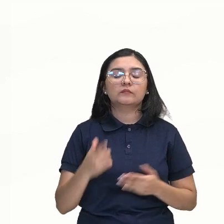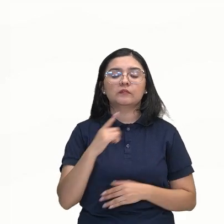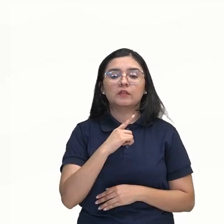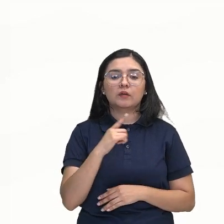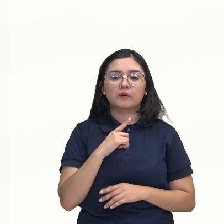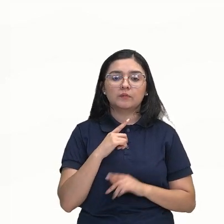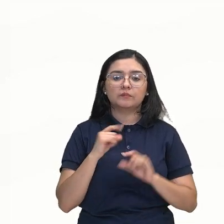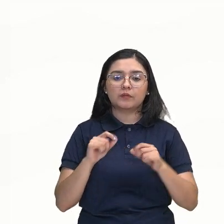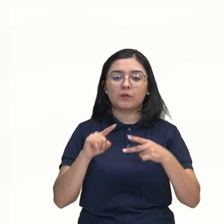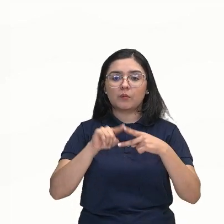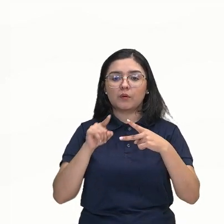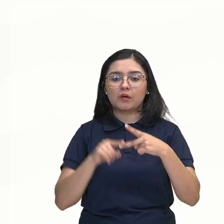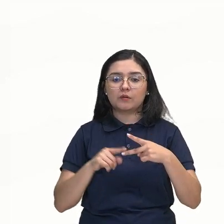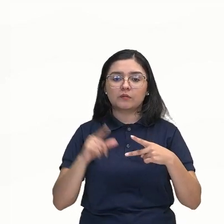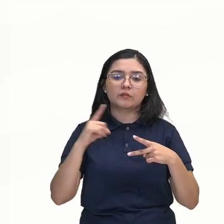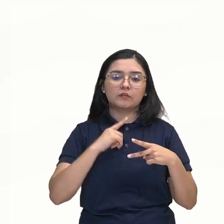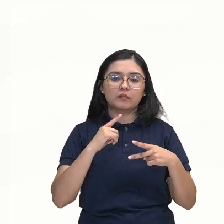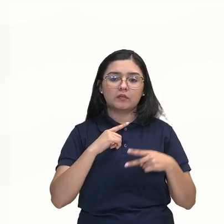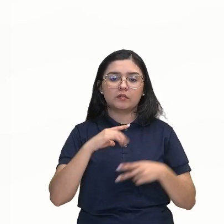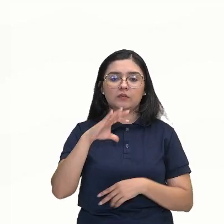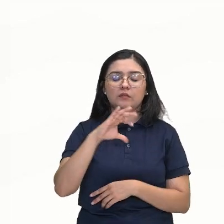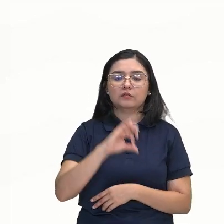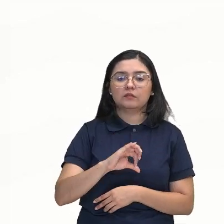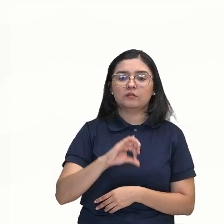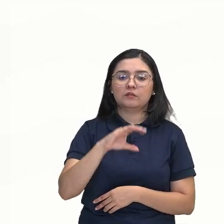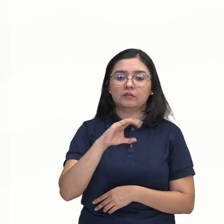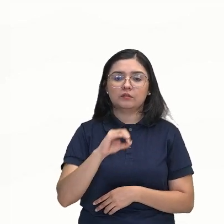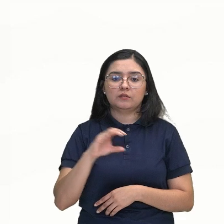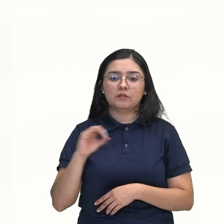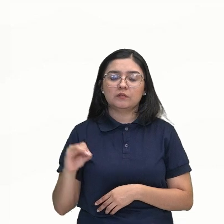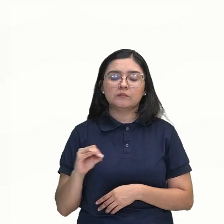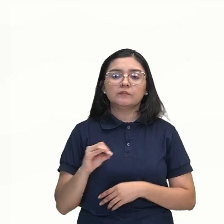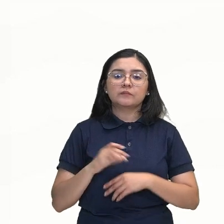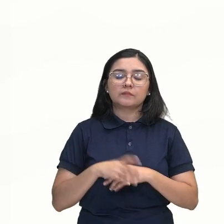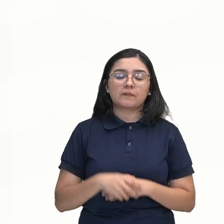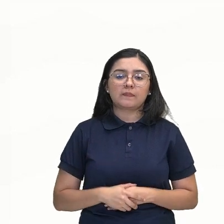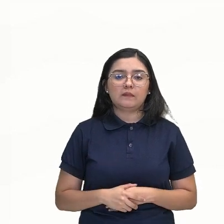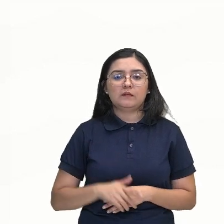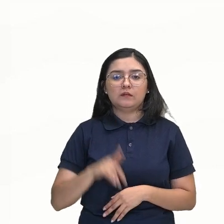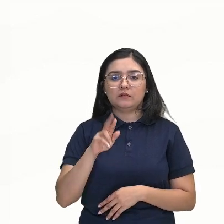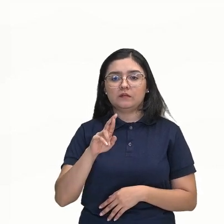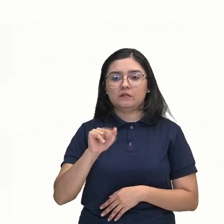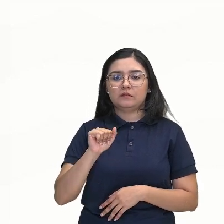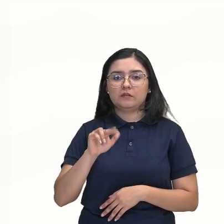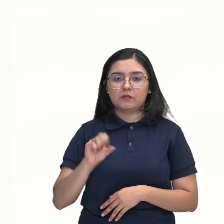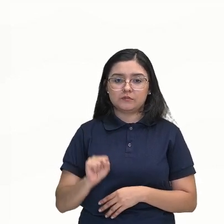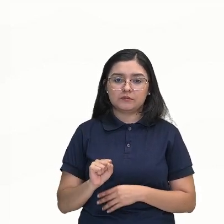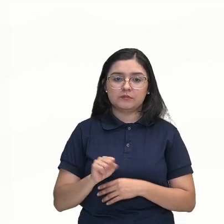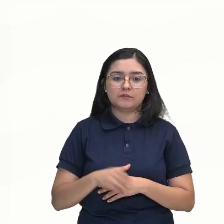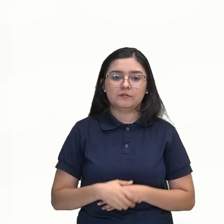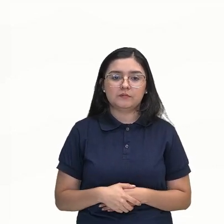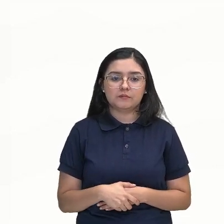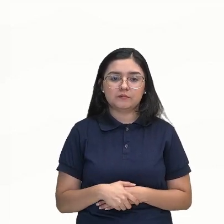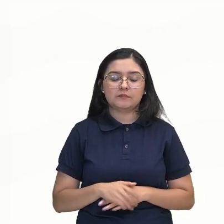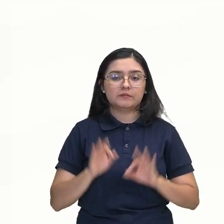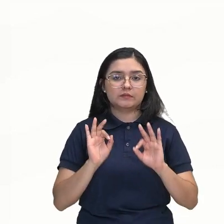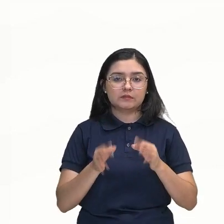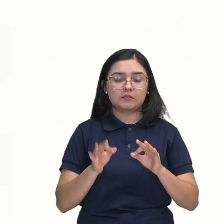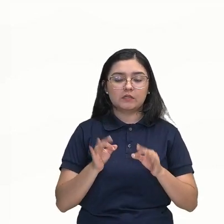regular terá como soma dos ângulos internos 900 graus.